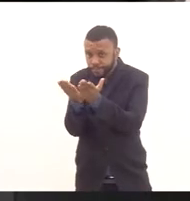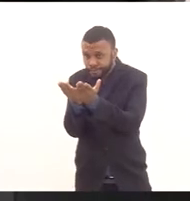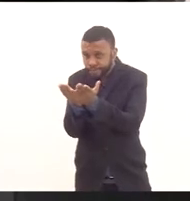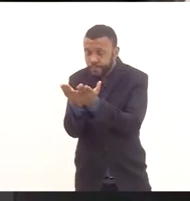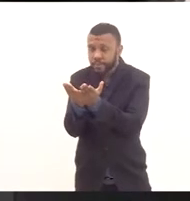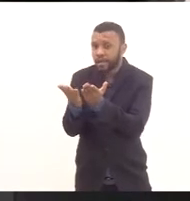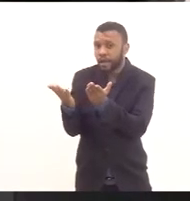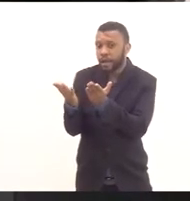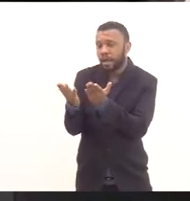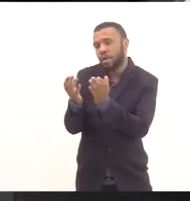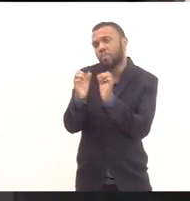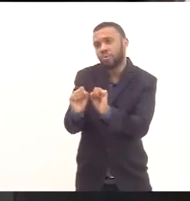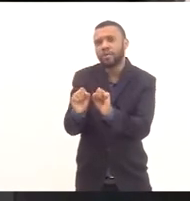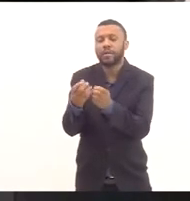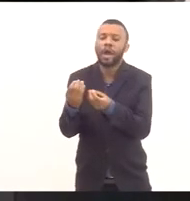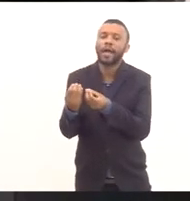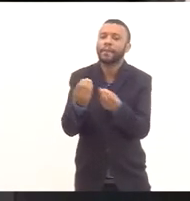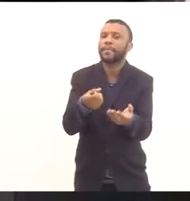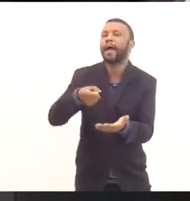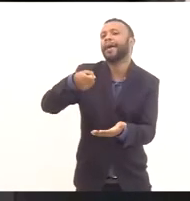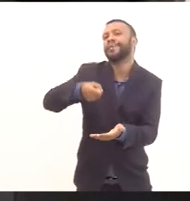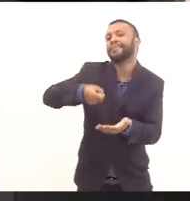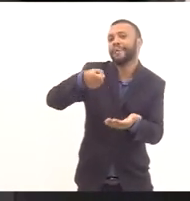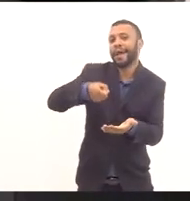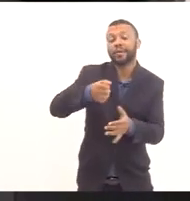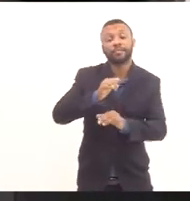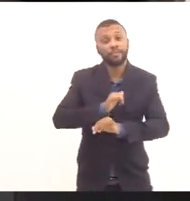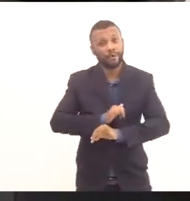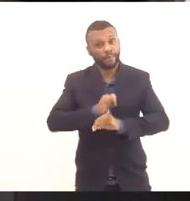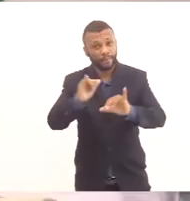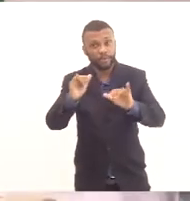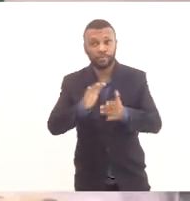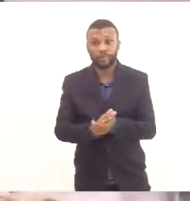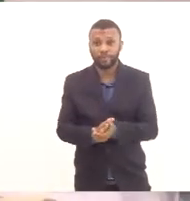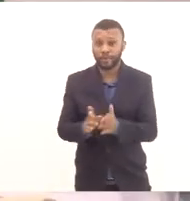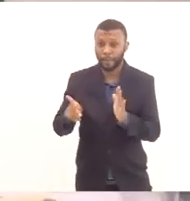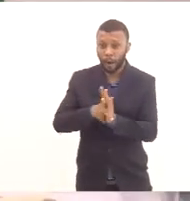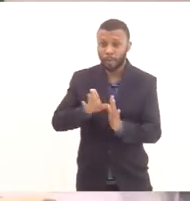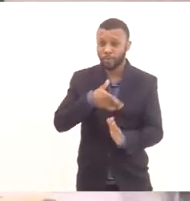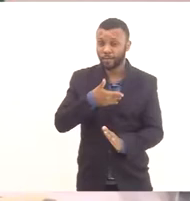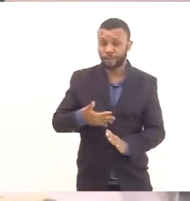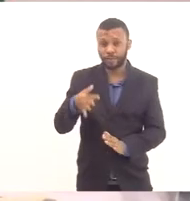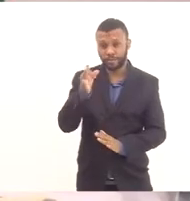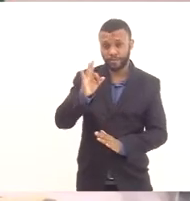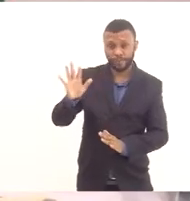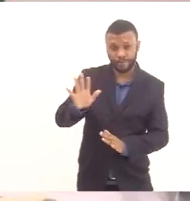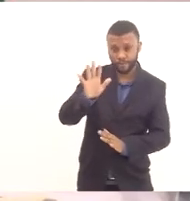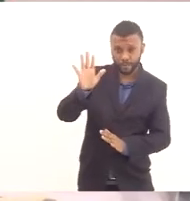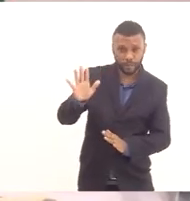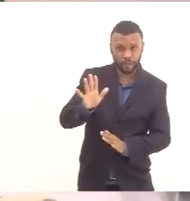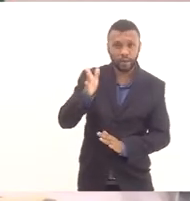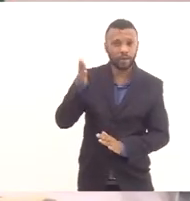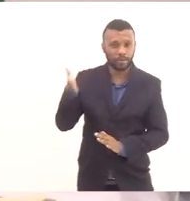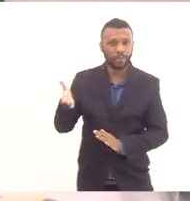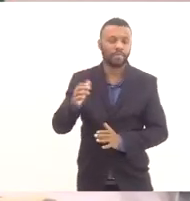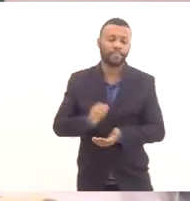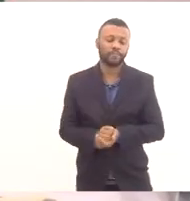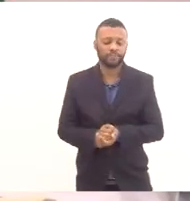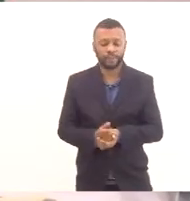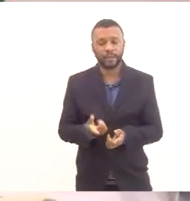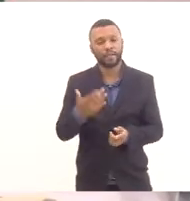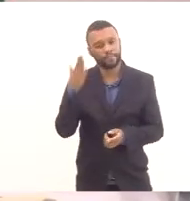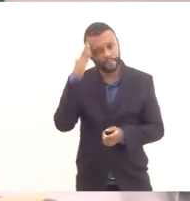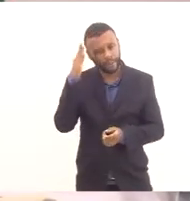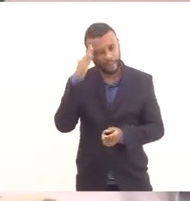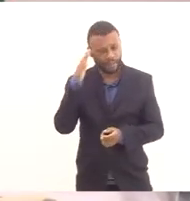ao recebimento dessas seitas que são seitas repito do governo federal assim como embora o